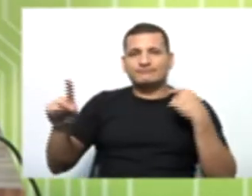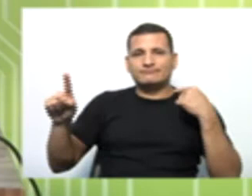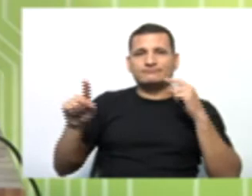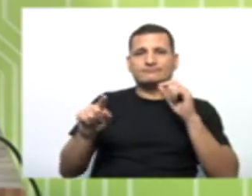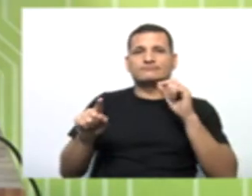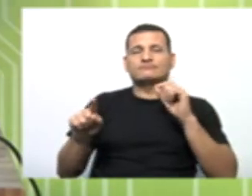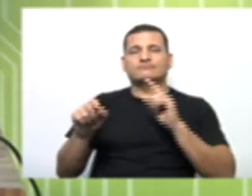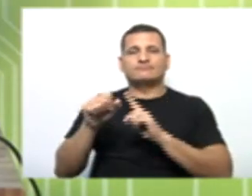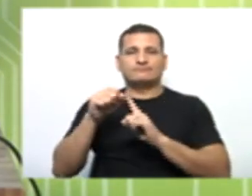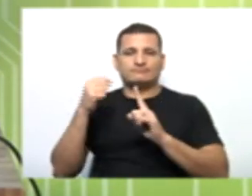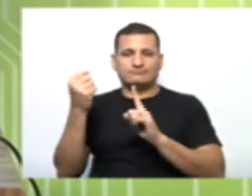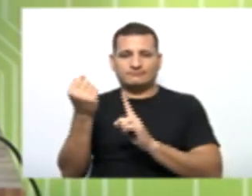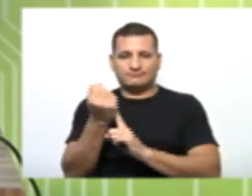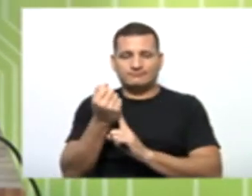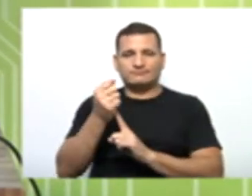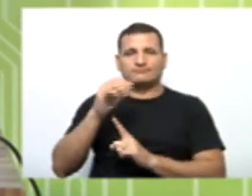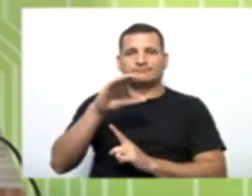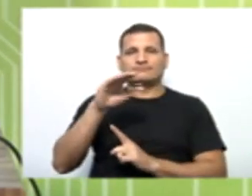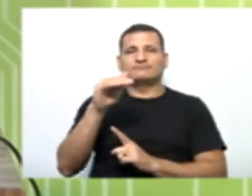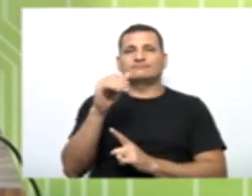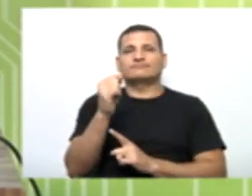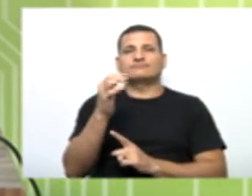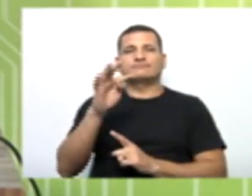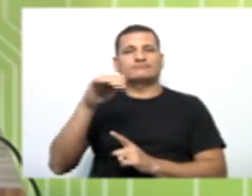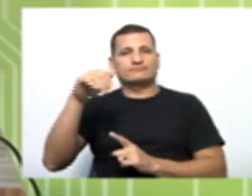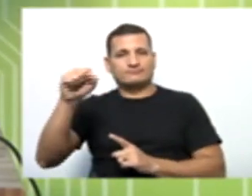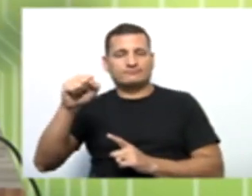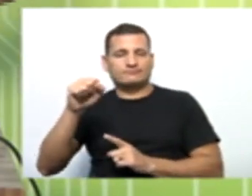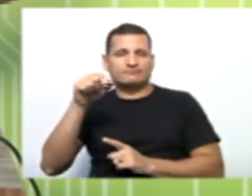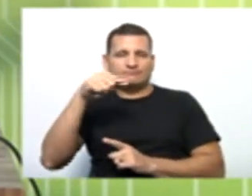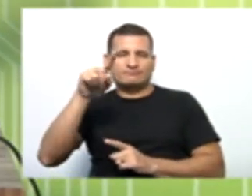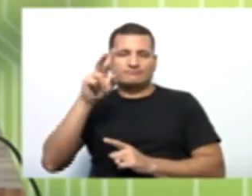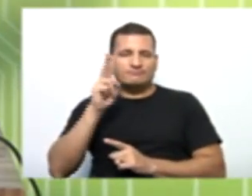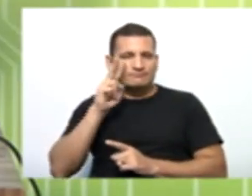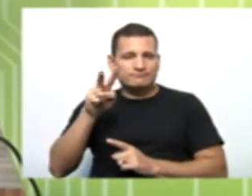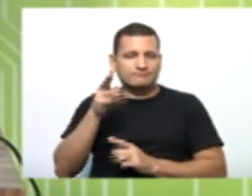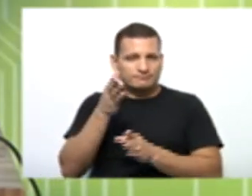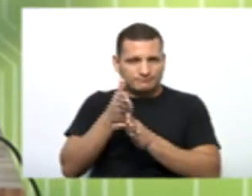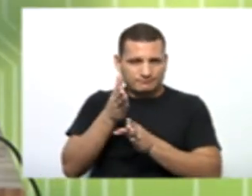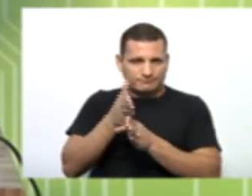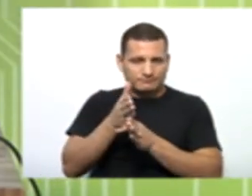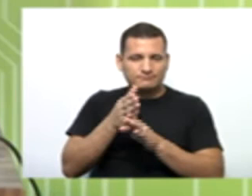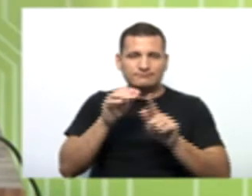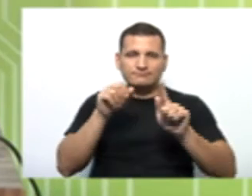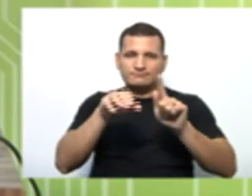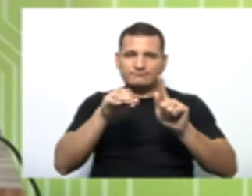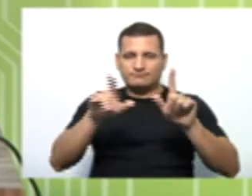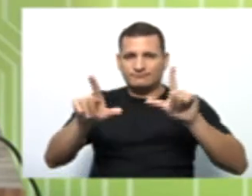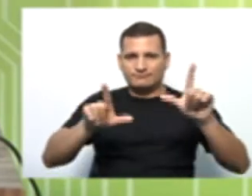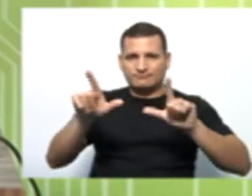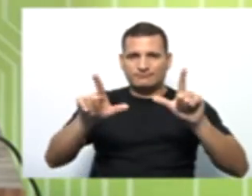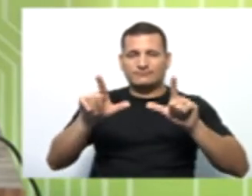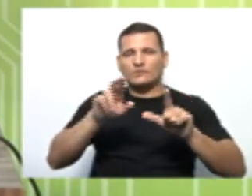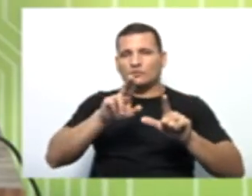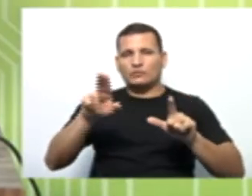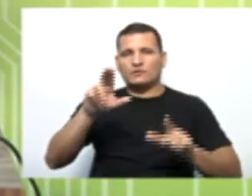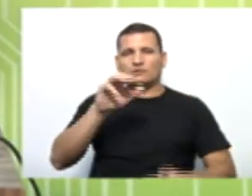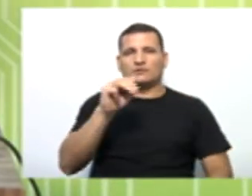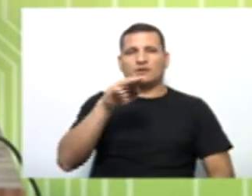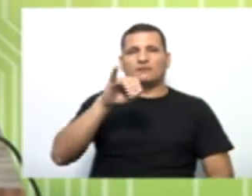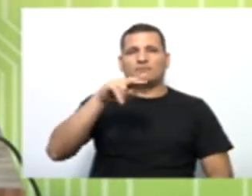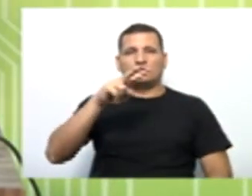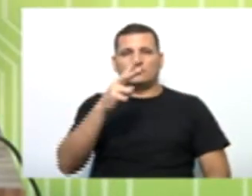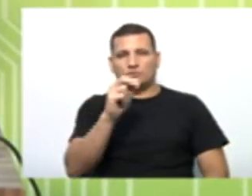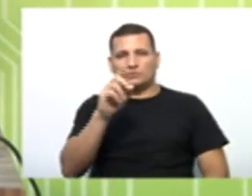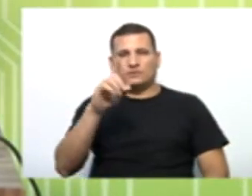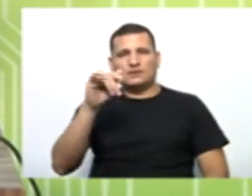né? Quem aqui teve a oportunidade de assistir aquela novela, uma novela que passou na Rede Globo, chamada Caminho das Índias, ela